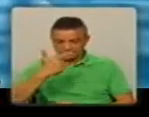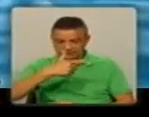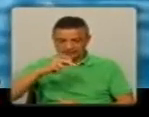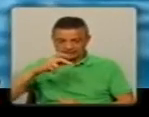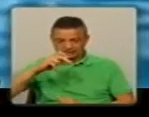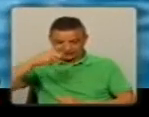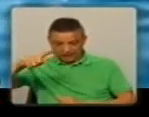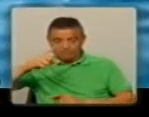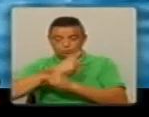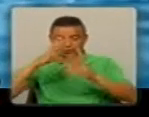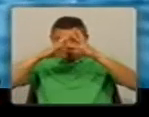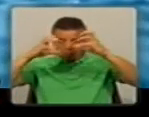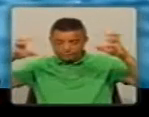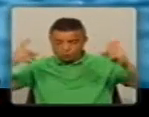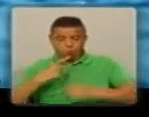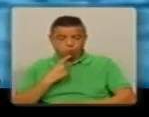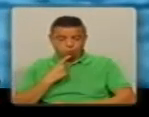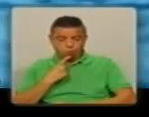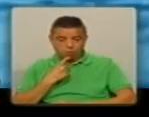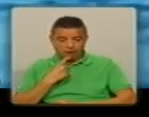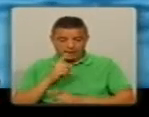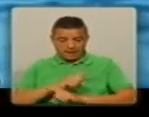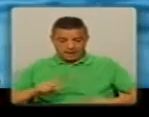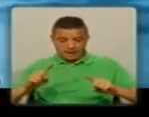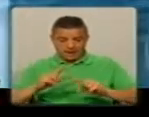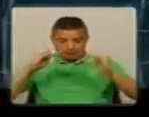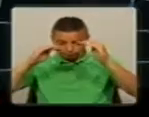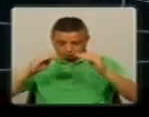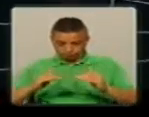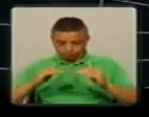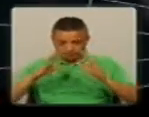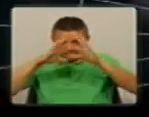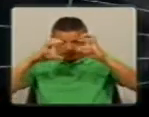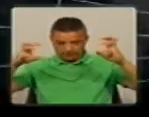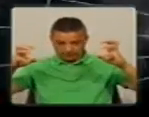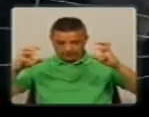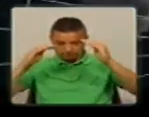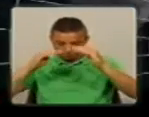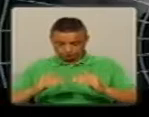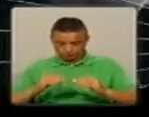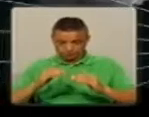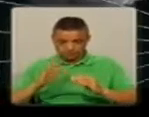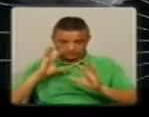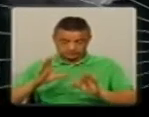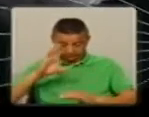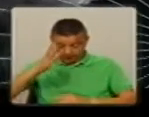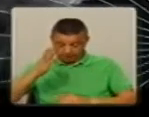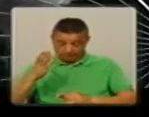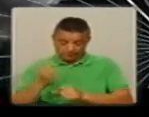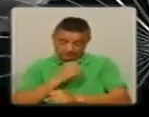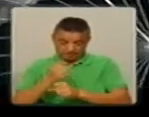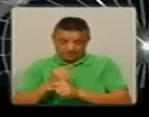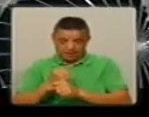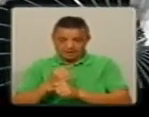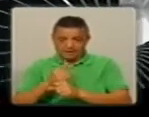neblina, os astrónomos tendem a minimizar o efeito de neblina, porque já sabem que metem-se em trabalhos. E o que nos conta